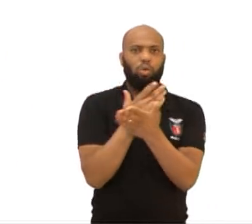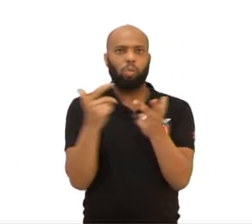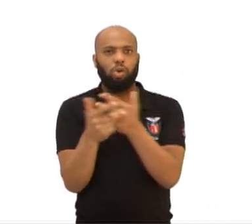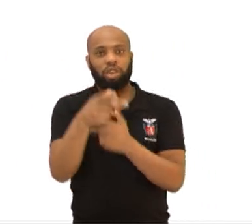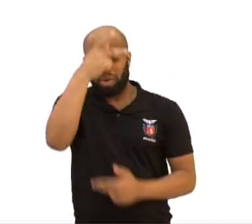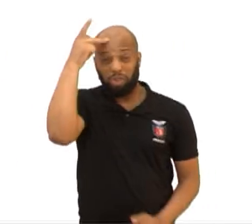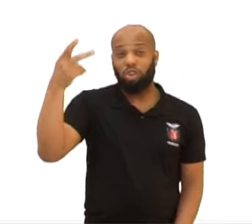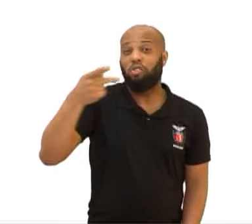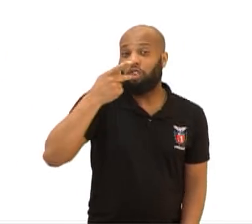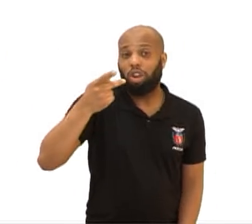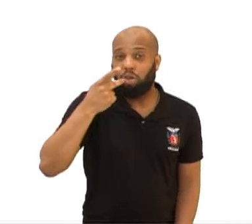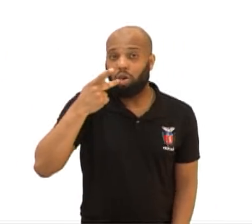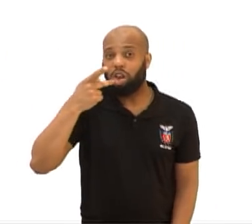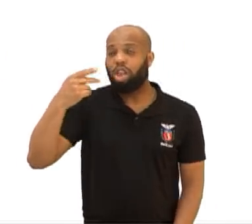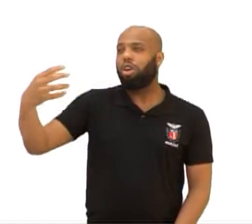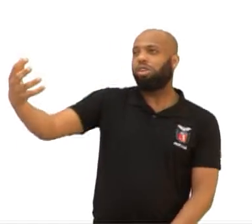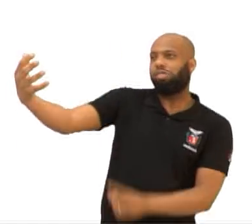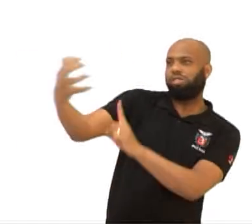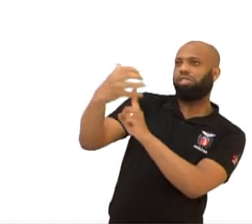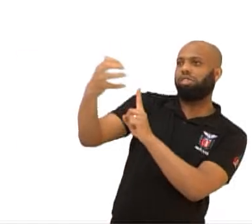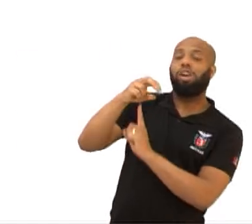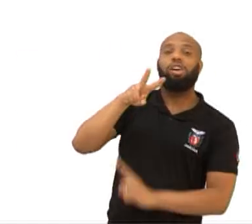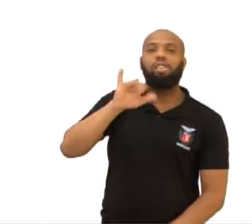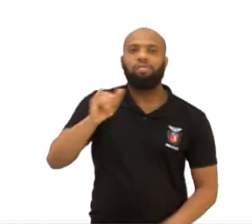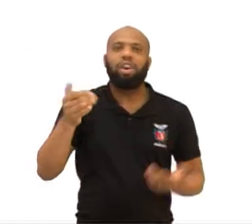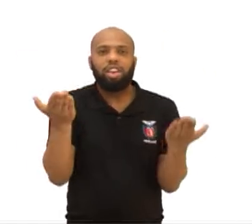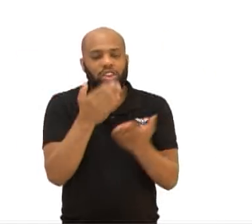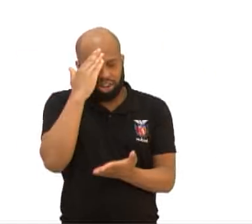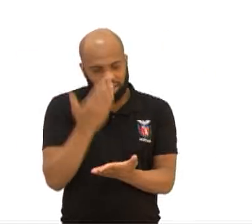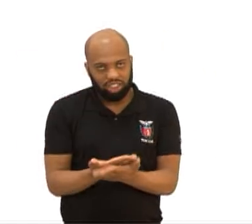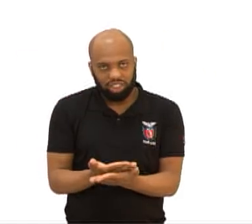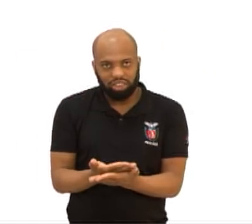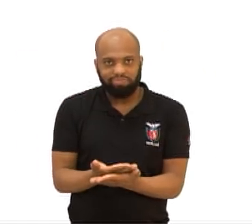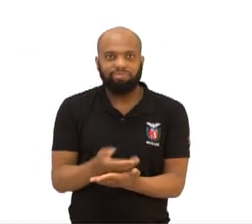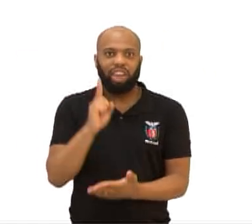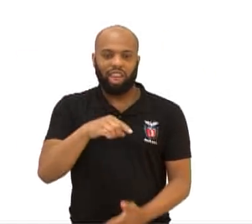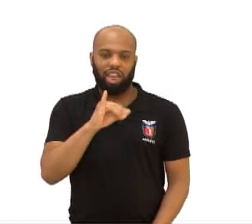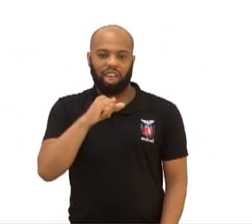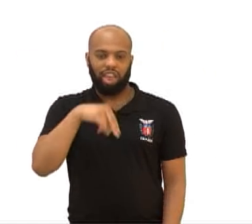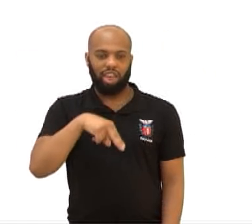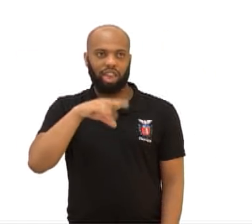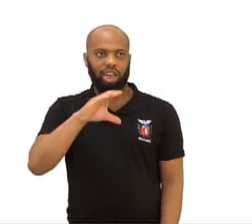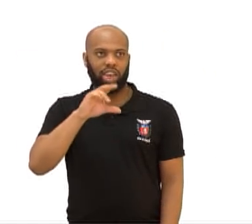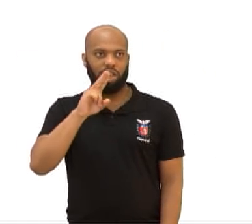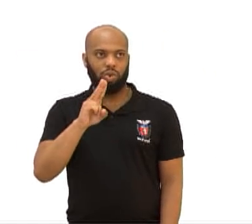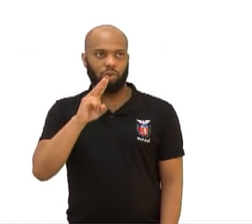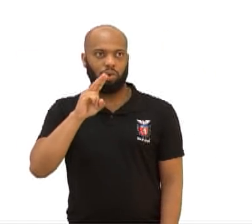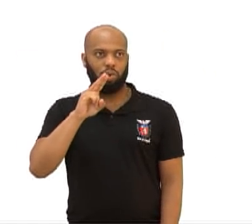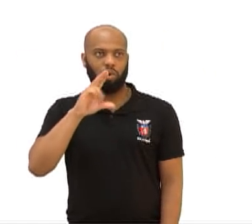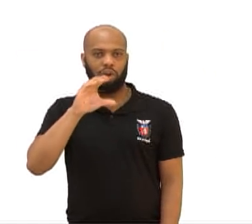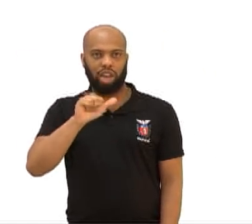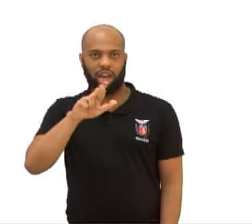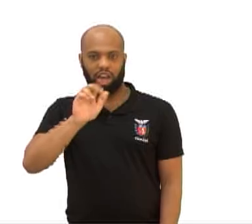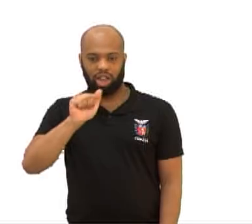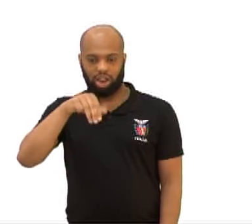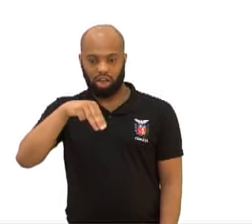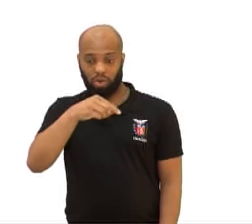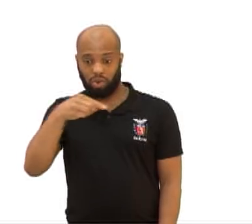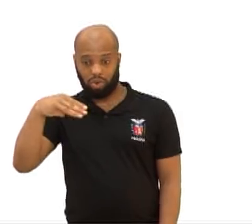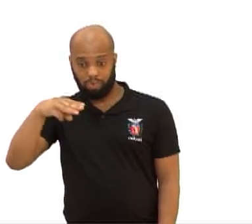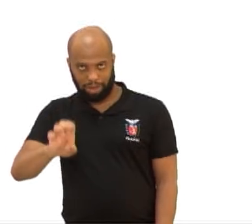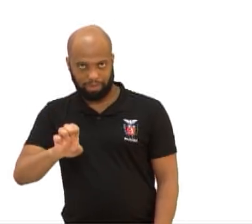alguém falou, olha, vou colocar isso aqui na tua cabeça e você vai acreditar nisso, né? Essa palavra, isso daí significa isso, nesse sentido,